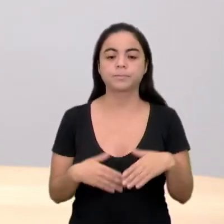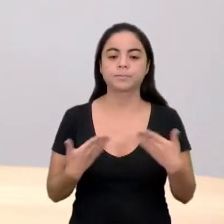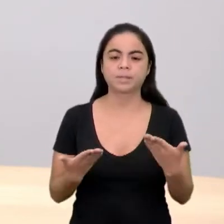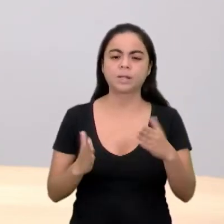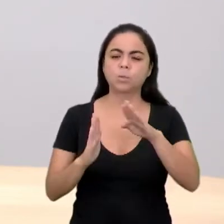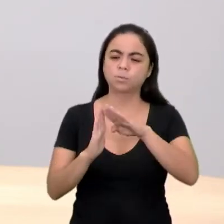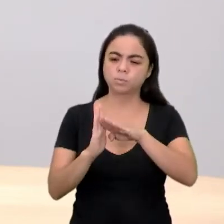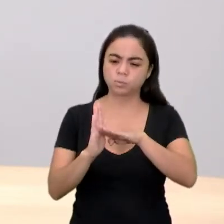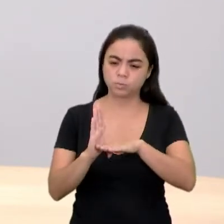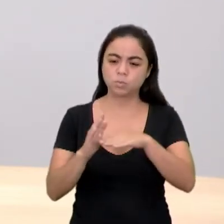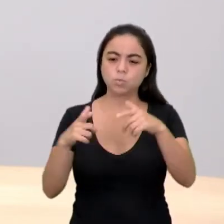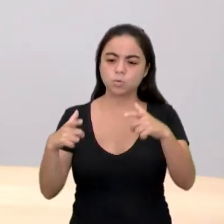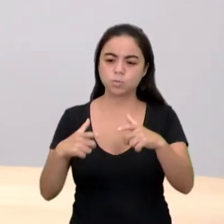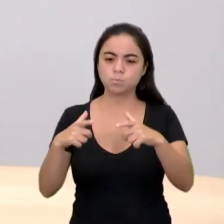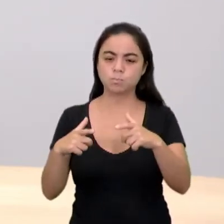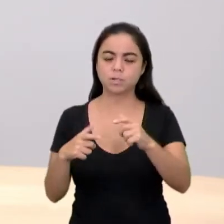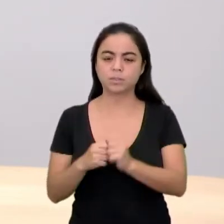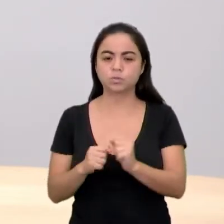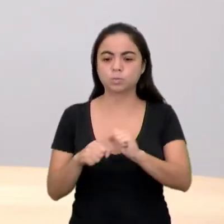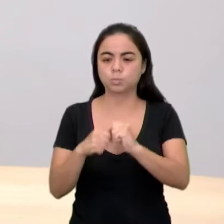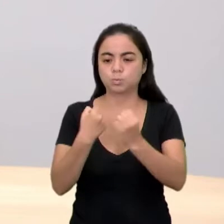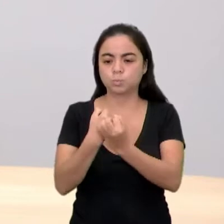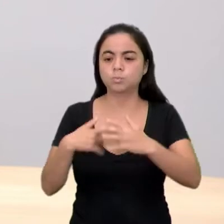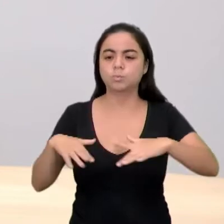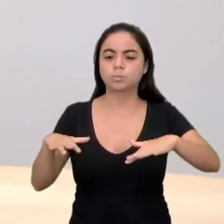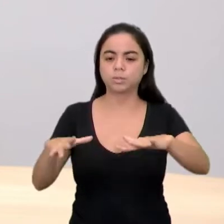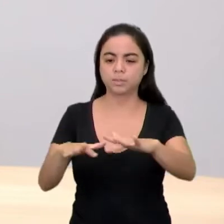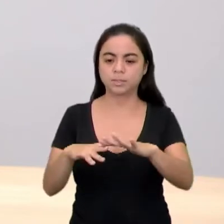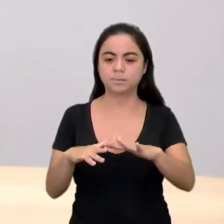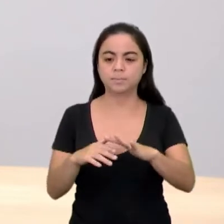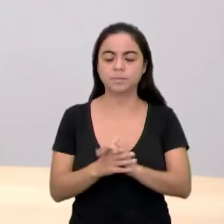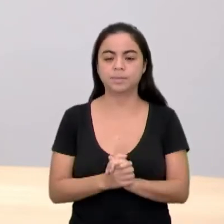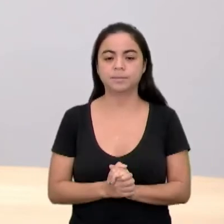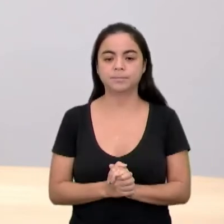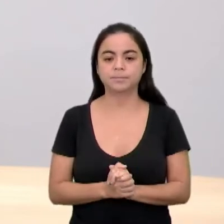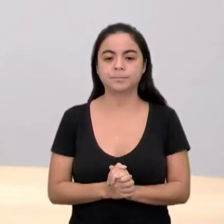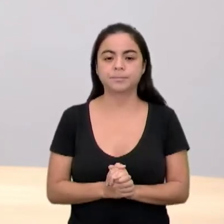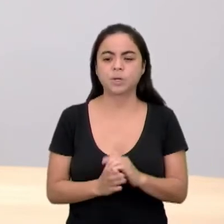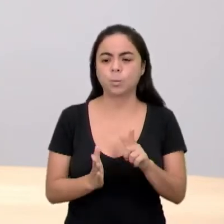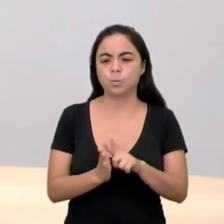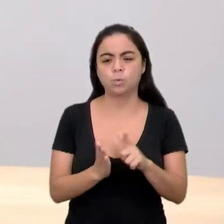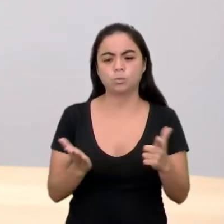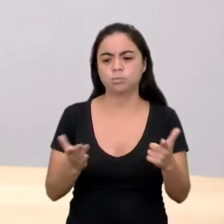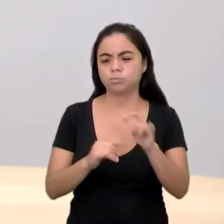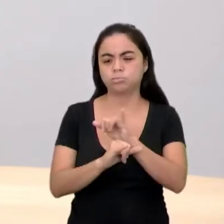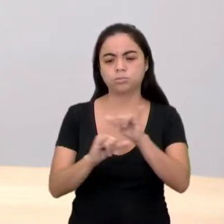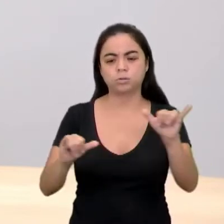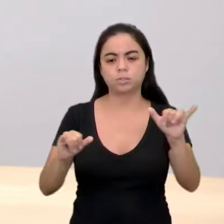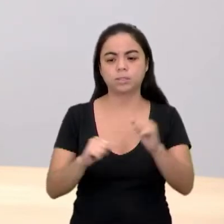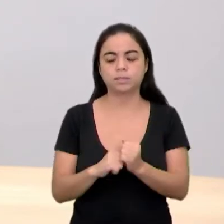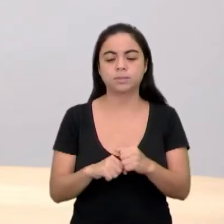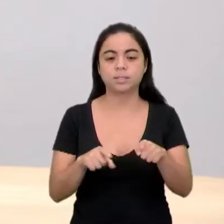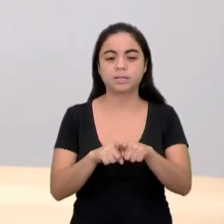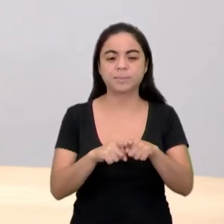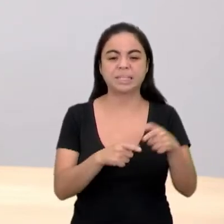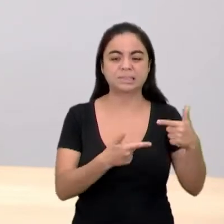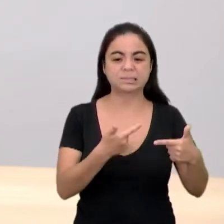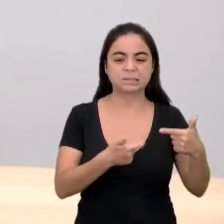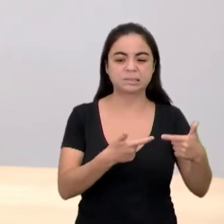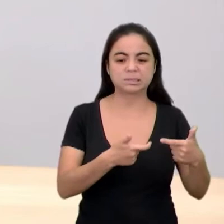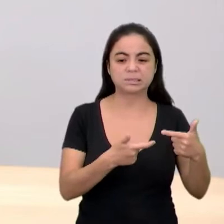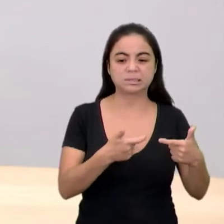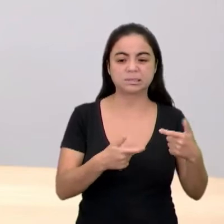diminuído um pouquinho o espaço de se falar sobre a pandemia da Covid-19 nos jornais. Falamos muito sobre guerras, falamos muito